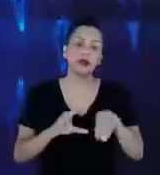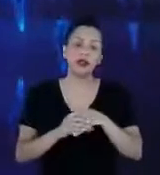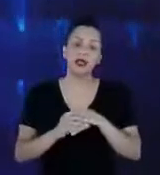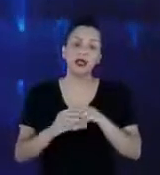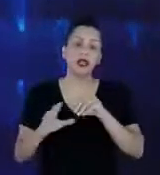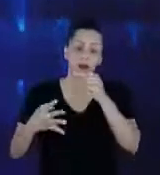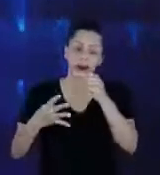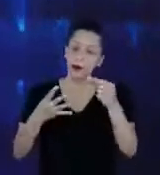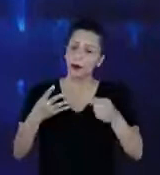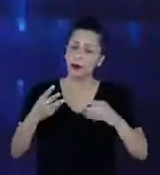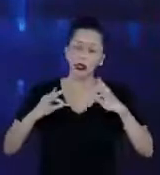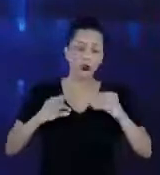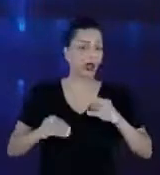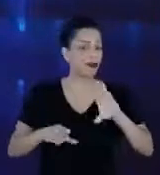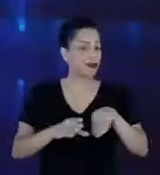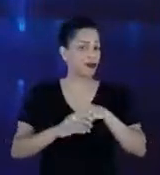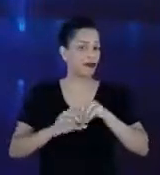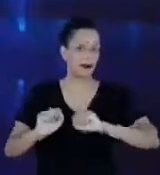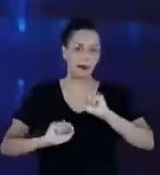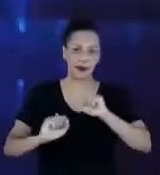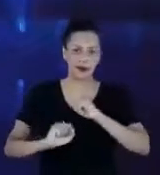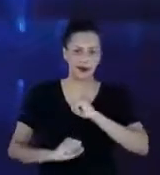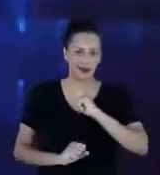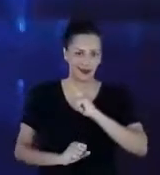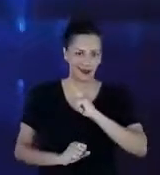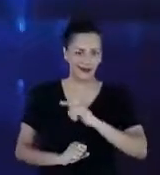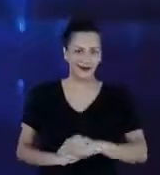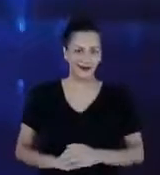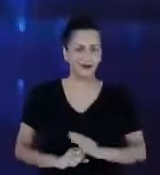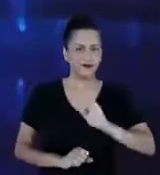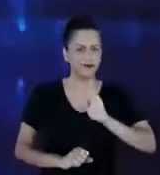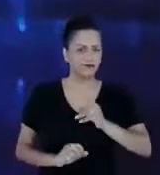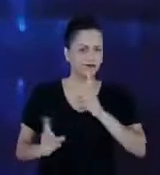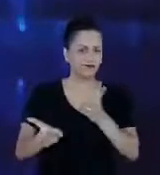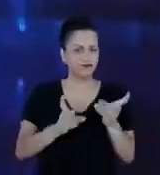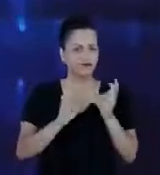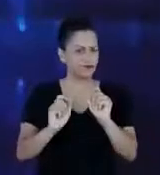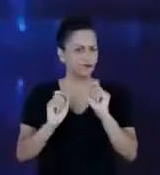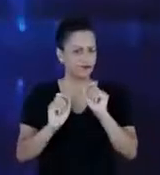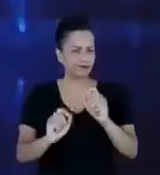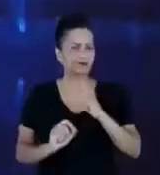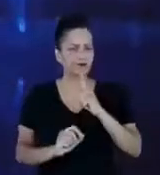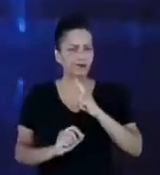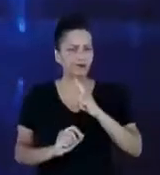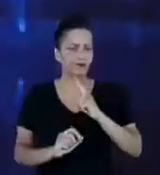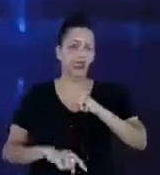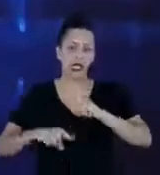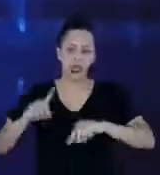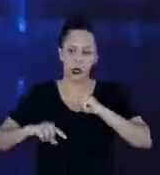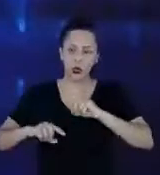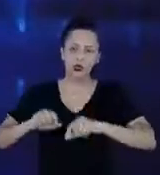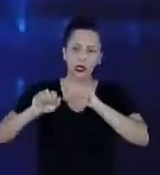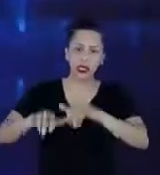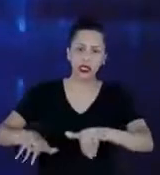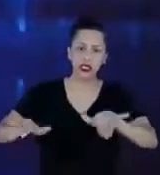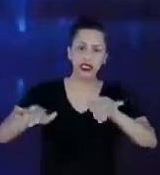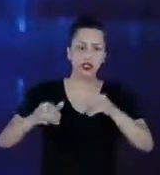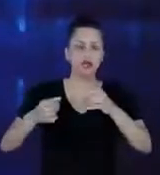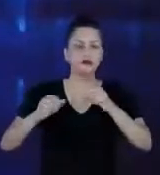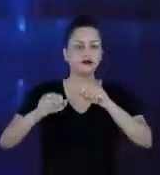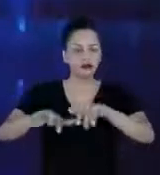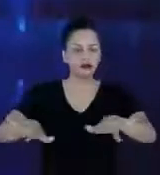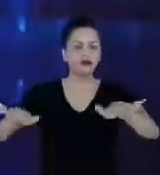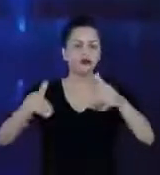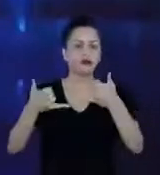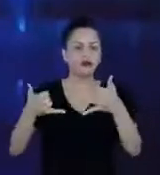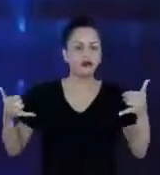empresas. Nós temos observado a chegada, por exemplo, dos recursos energéticos distribuídos, que mudaram e estão